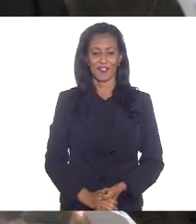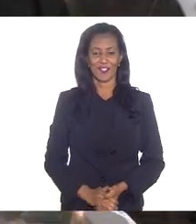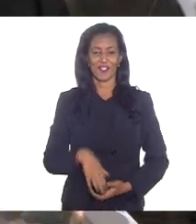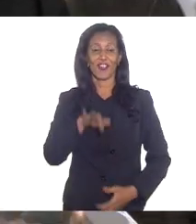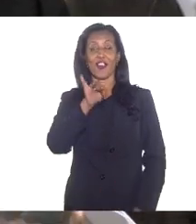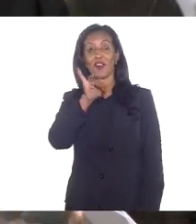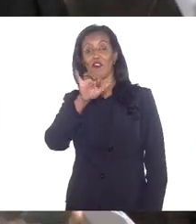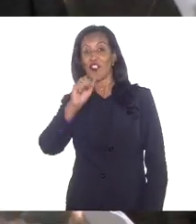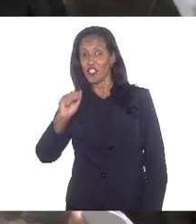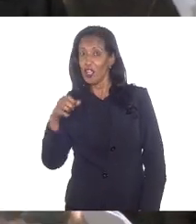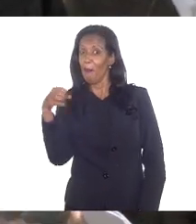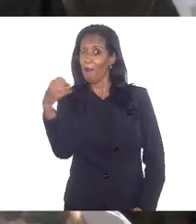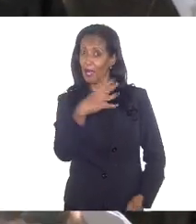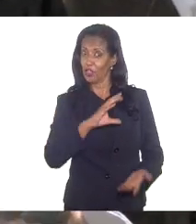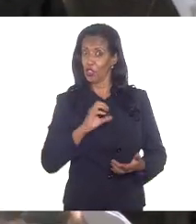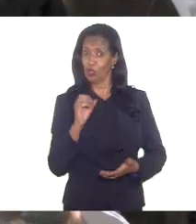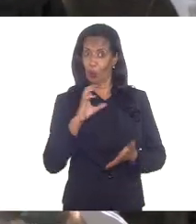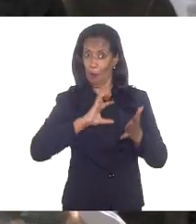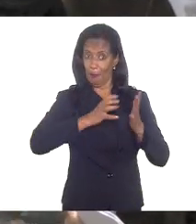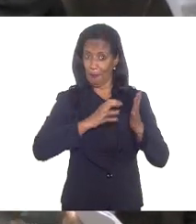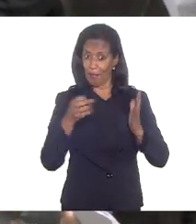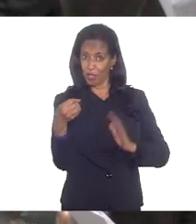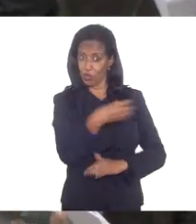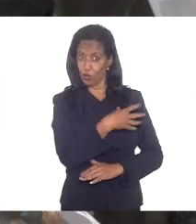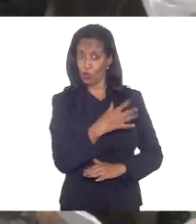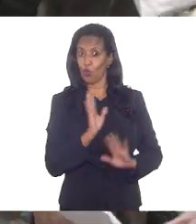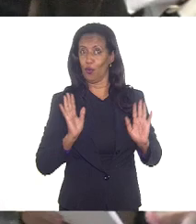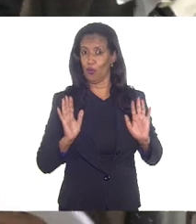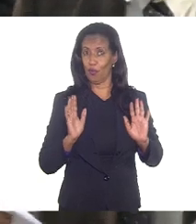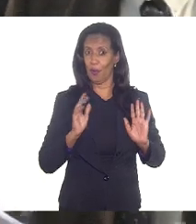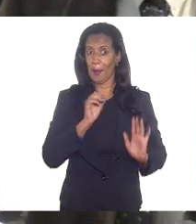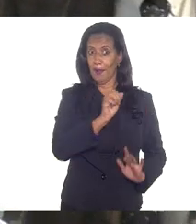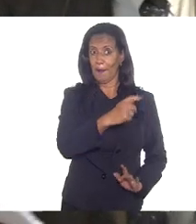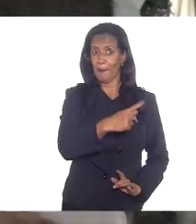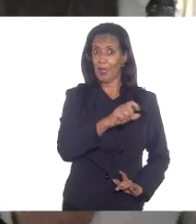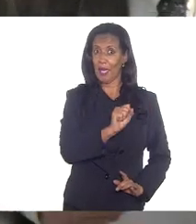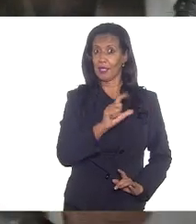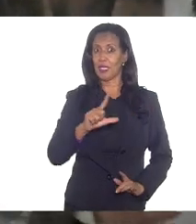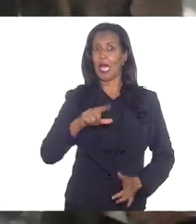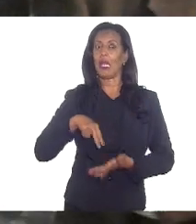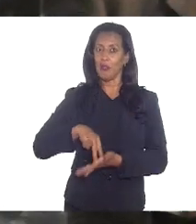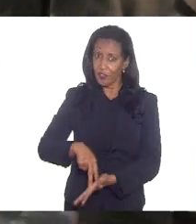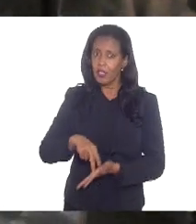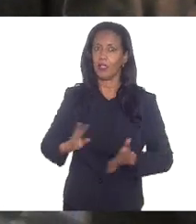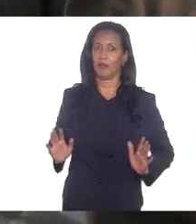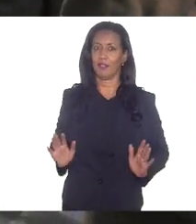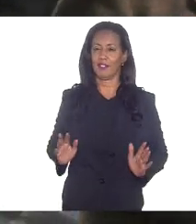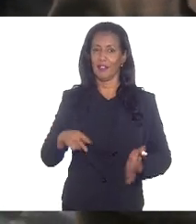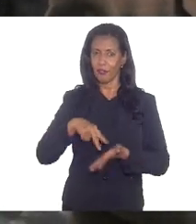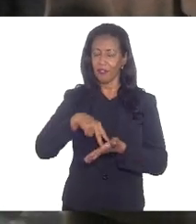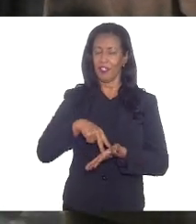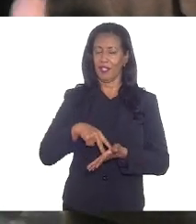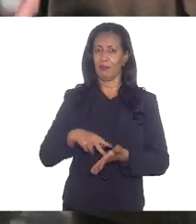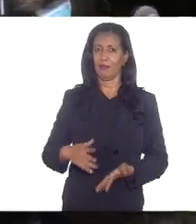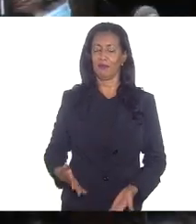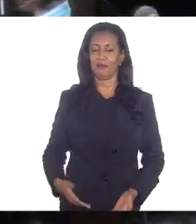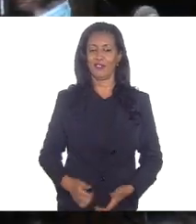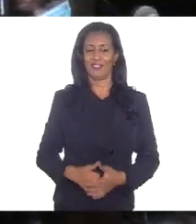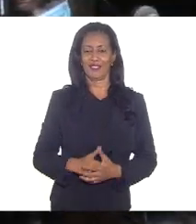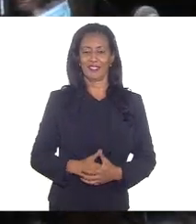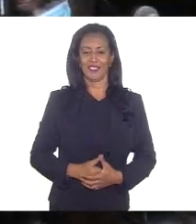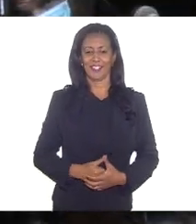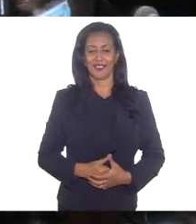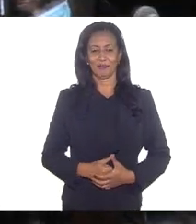Fetiche é com o Partido Novo, presidente. Pessoal do PSL é o pessoal... Não, mais firme, mais firme. É? Mais firme, mais firme. Okay.